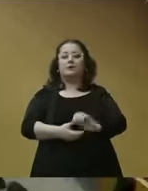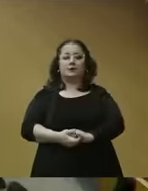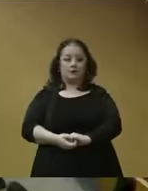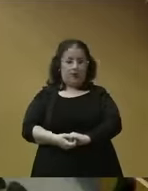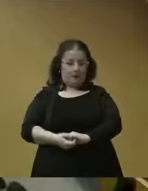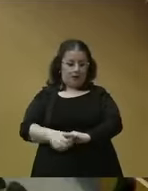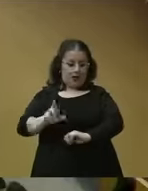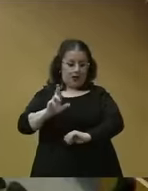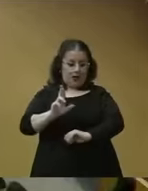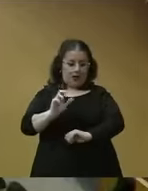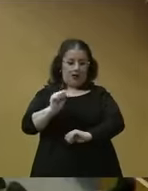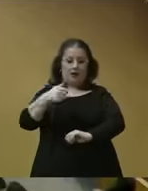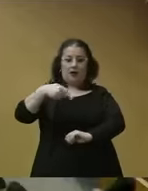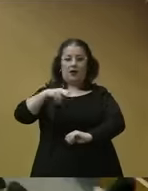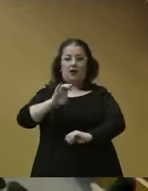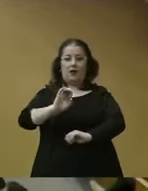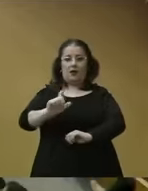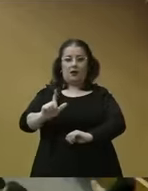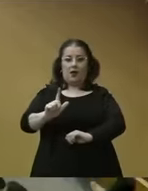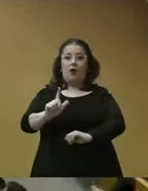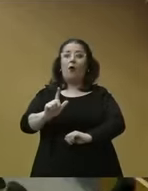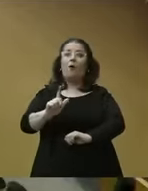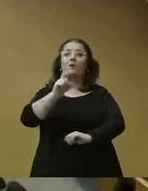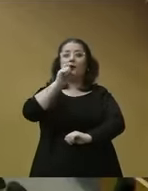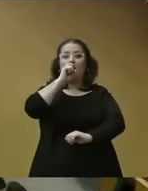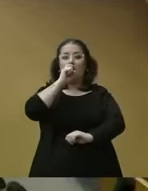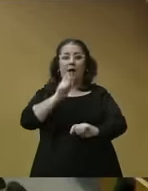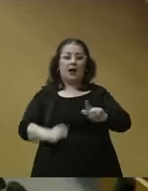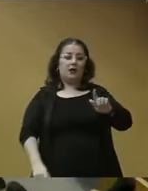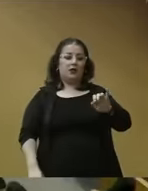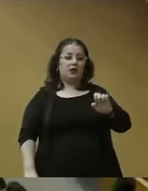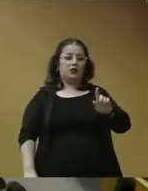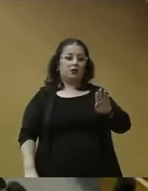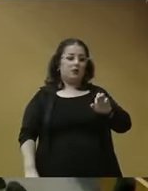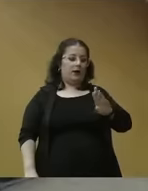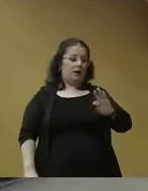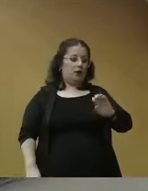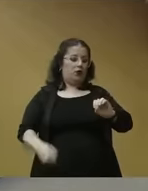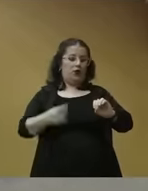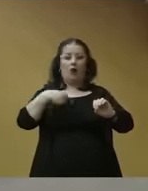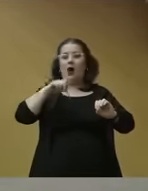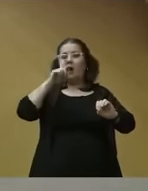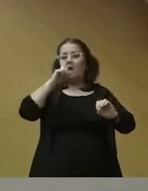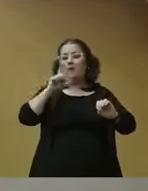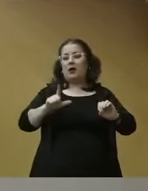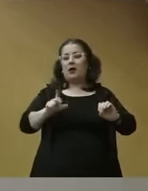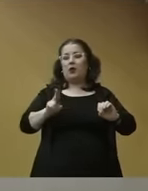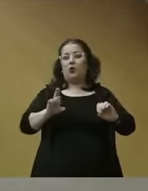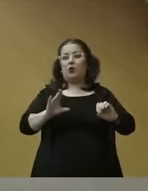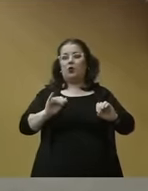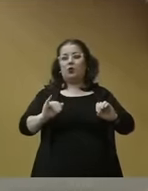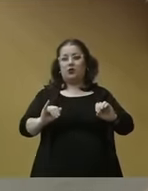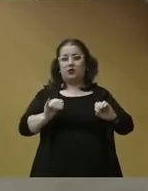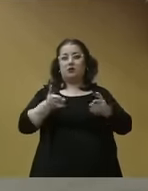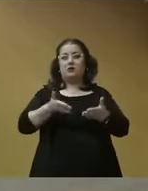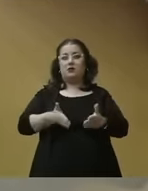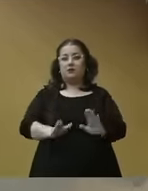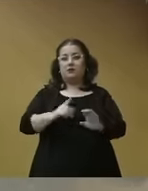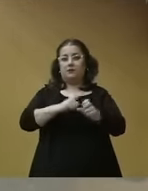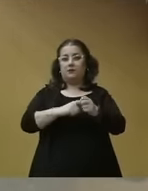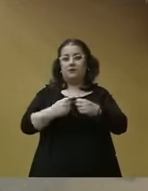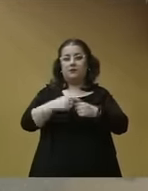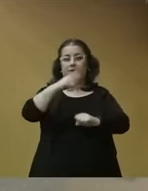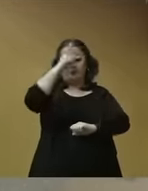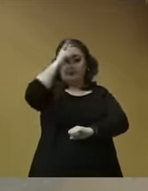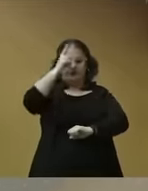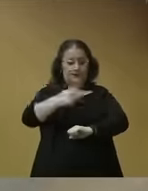Raquel de Souza Zimmer, filha de Gilberto Jaime Zimmer e Lucinara de Souza Zimmer, natural de